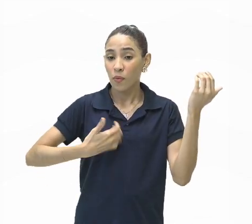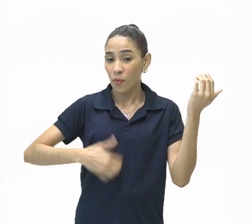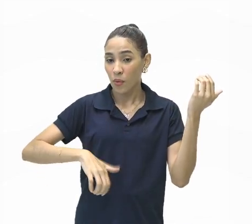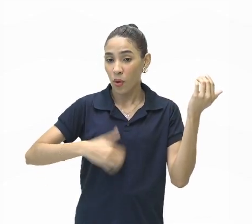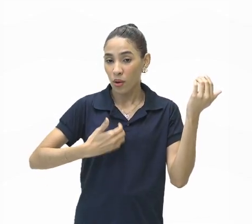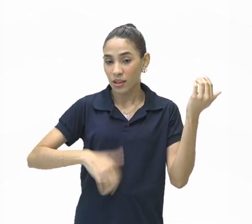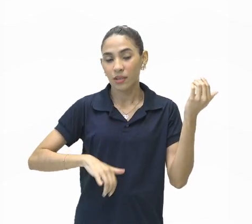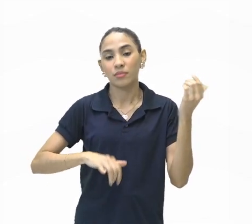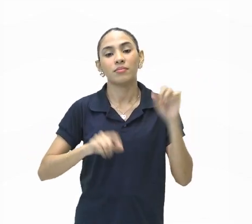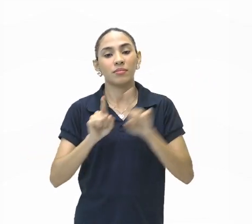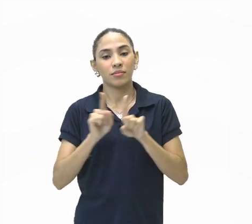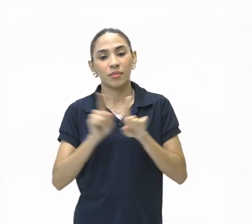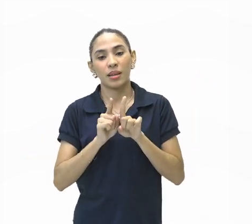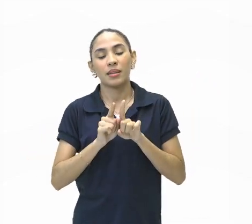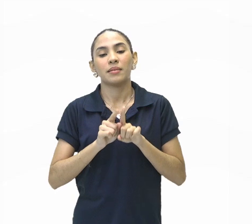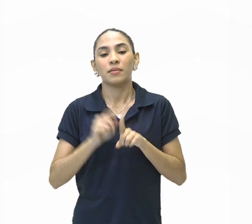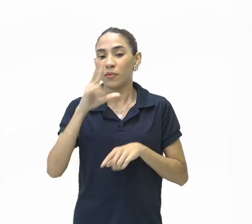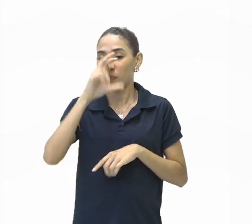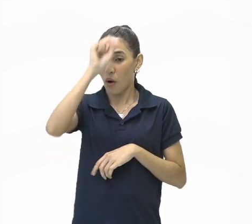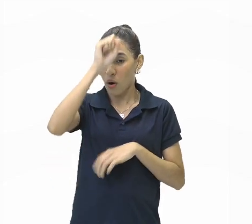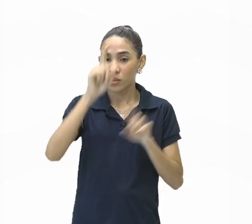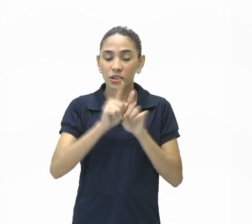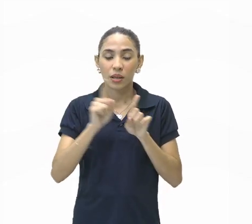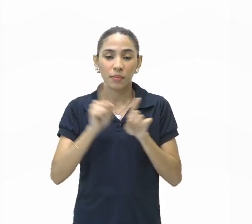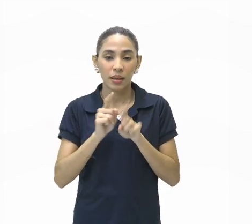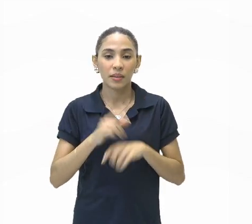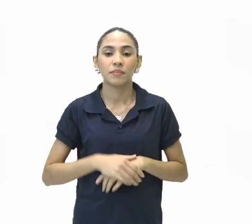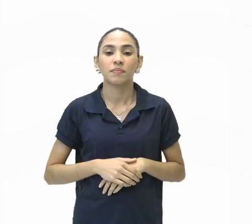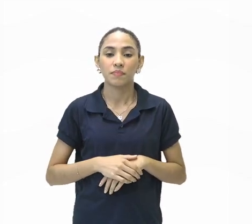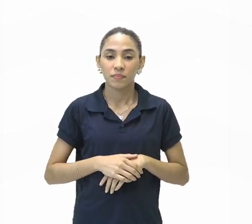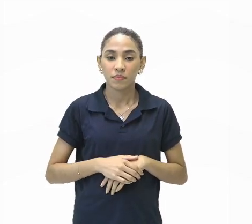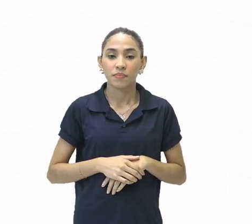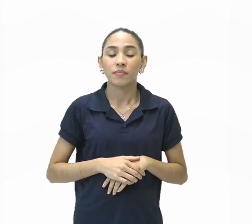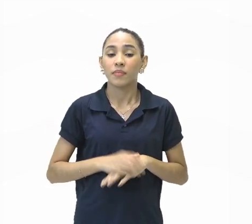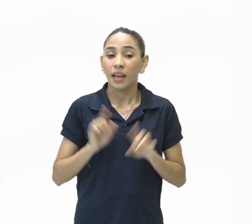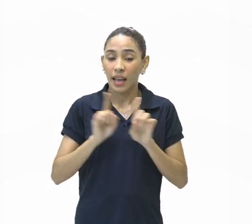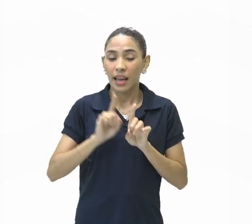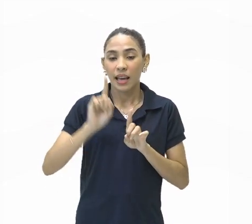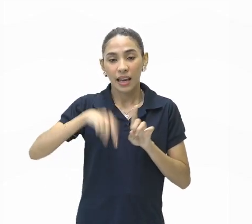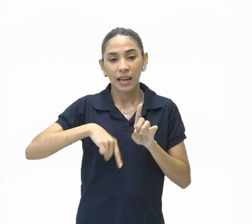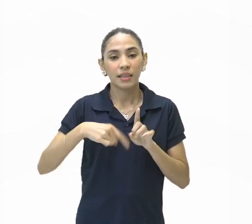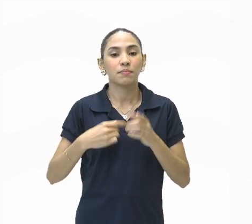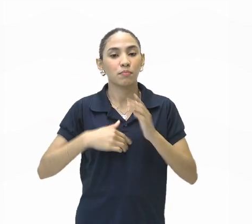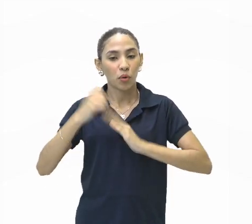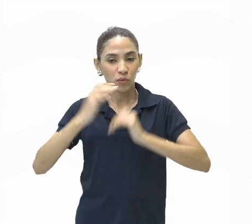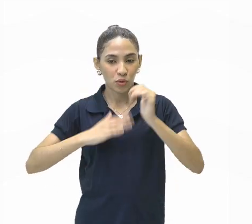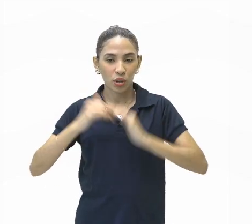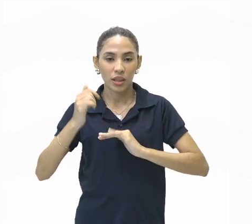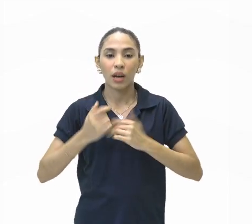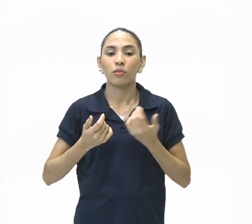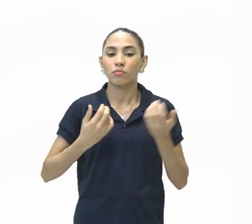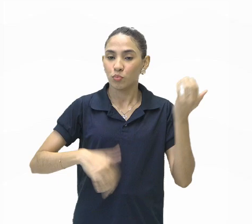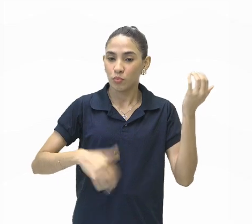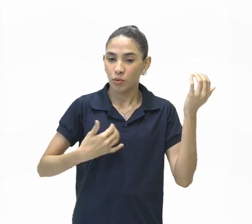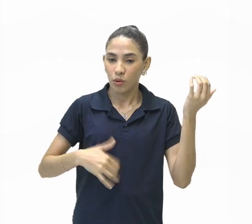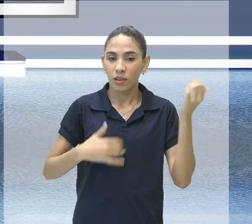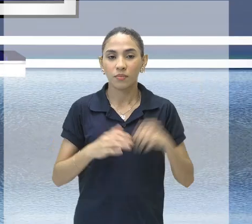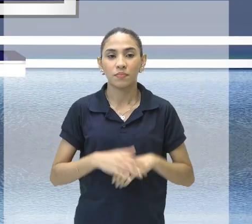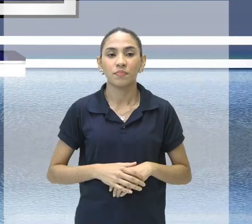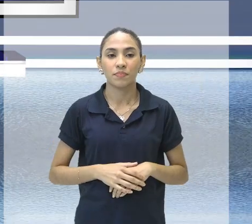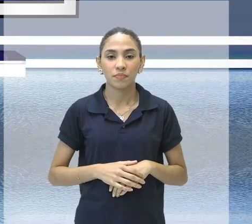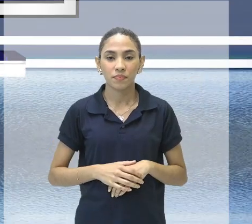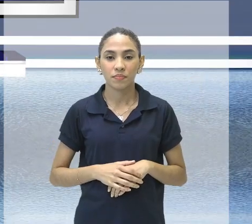instrumento musical aí muito presente, que o Nicolas Júnior, inclusive, é mestre em tocar esse instrumento, certo? Então, esse foi